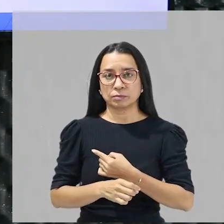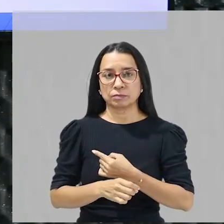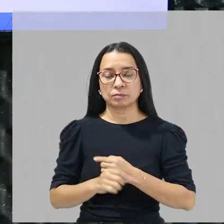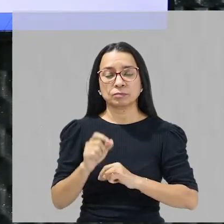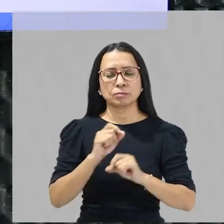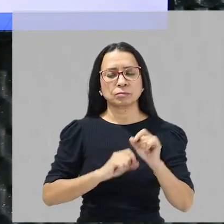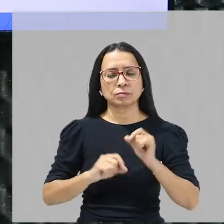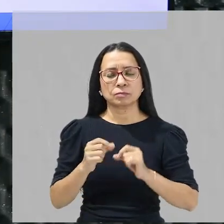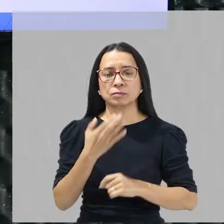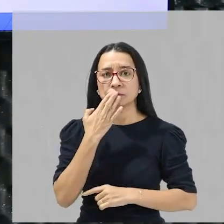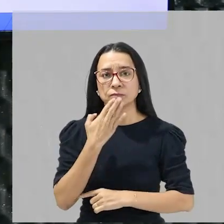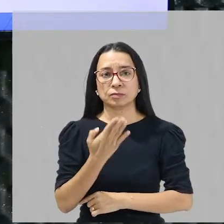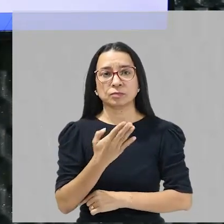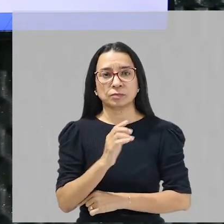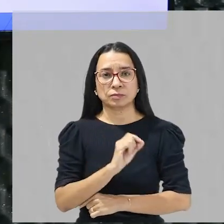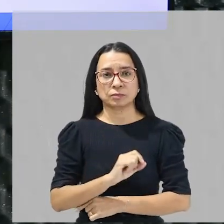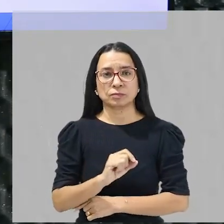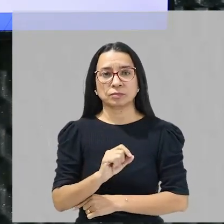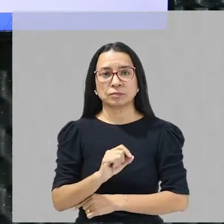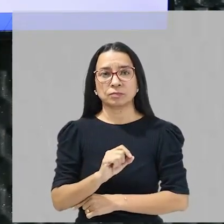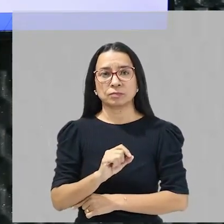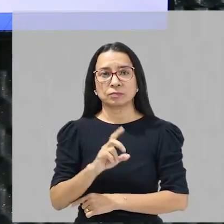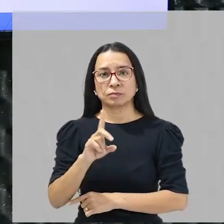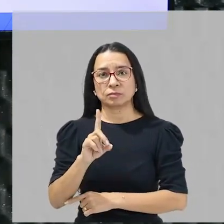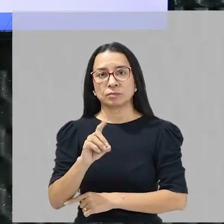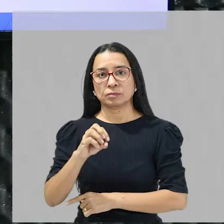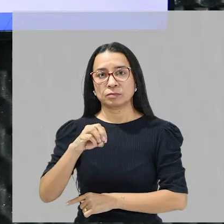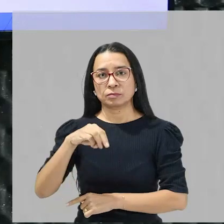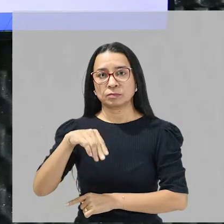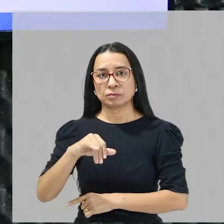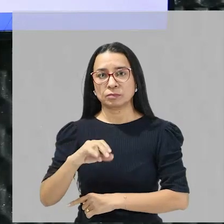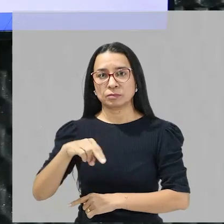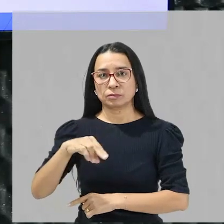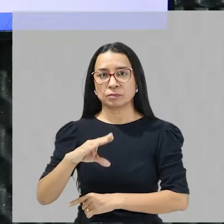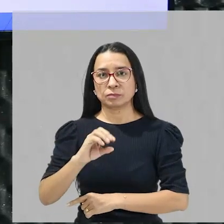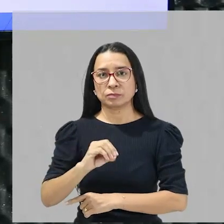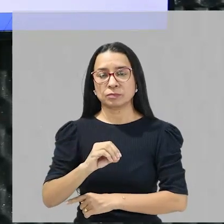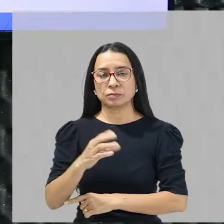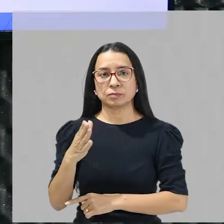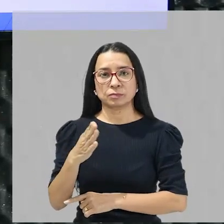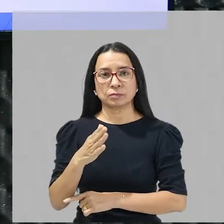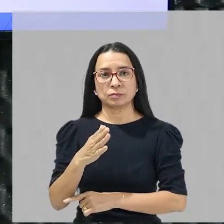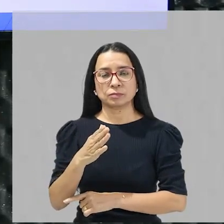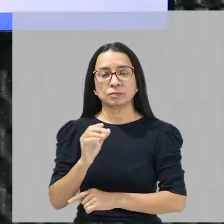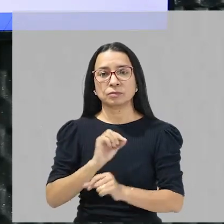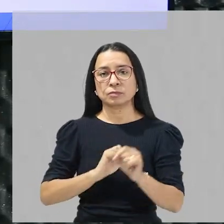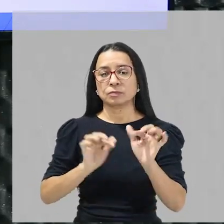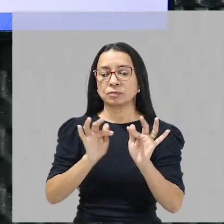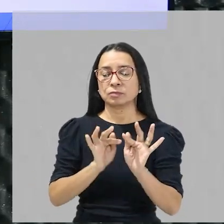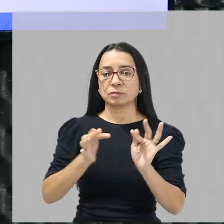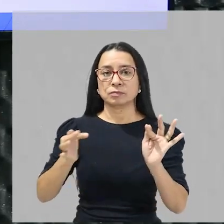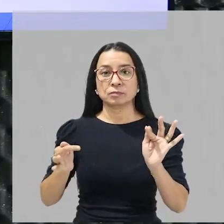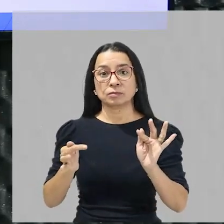está sendo solicitado? Domínio da função. E perceba que a função aqui que está aparecendo para nós é uma